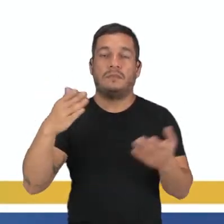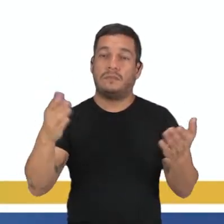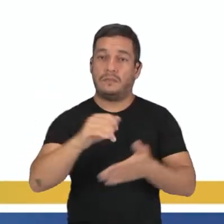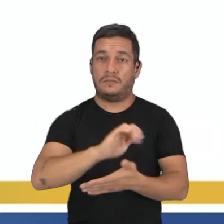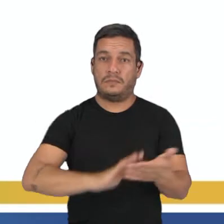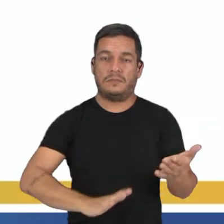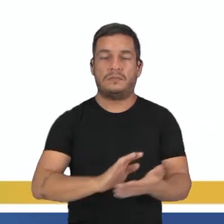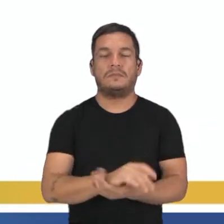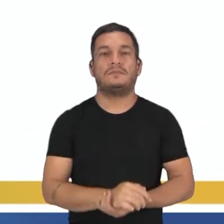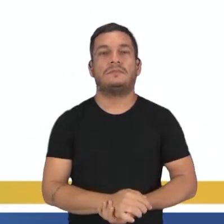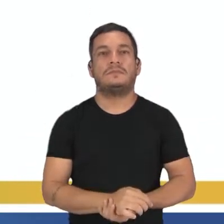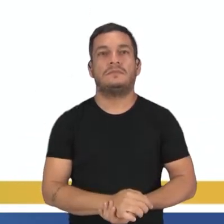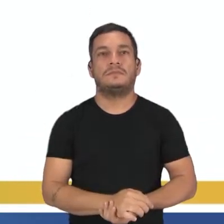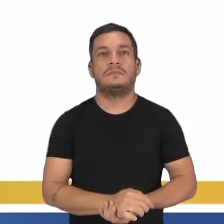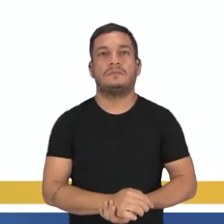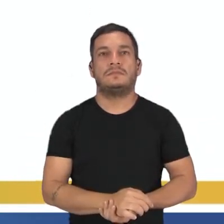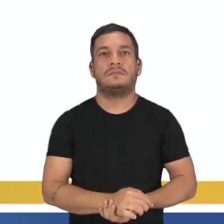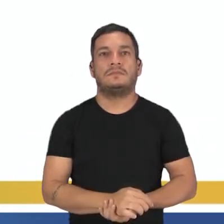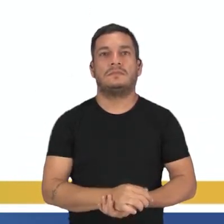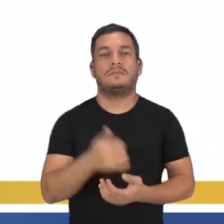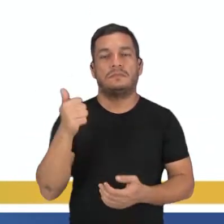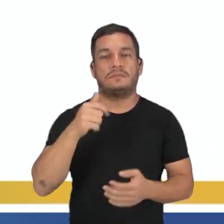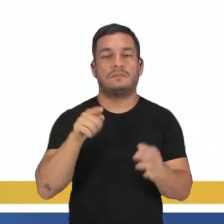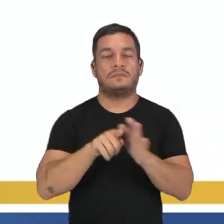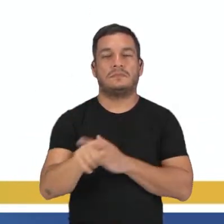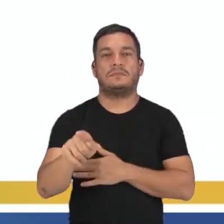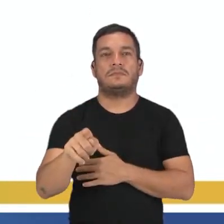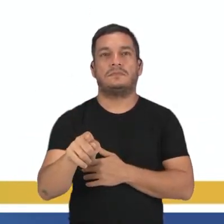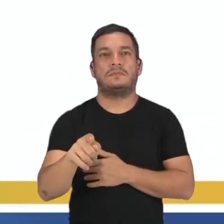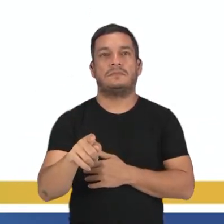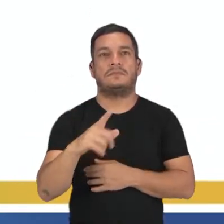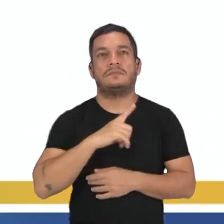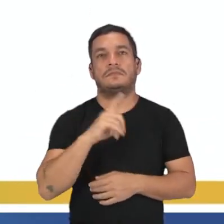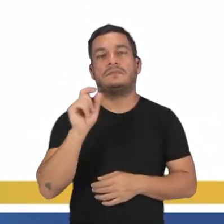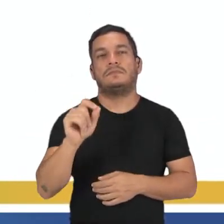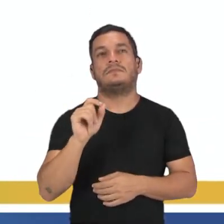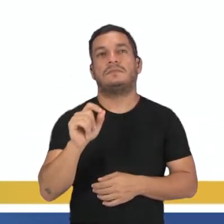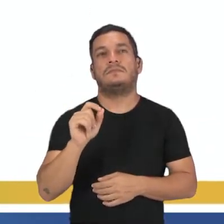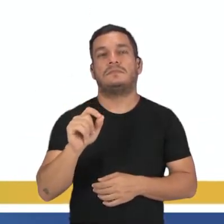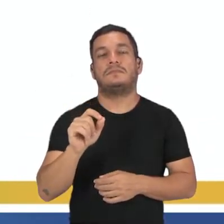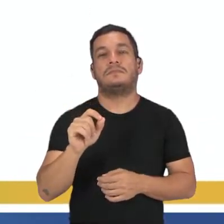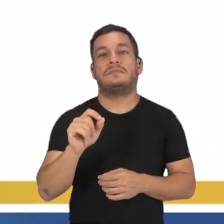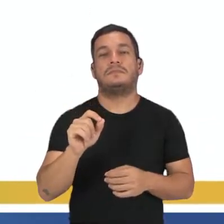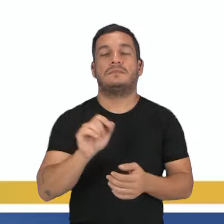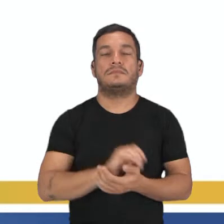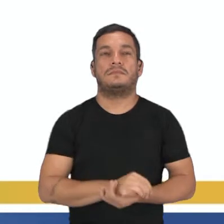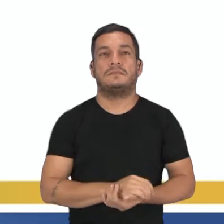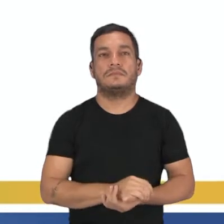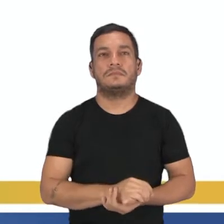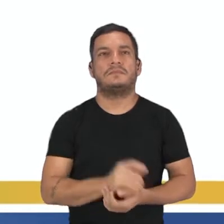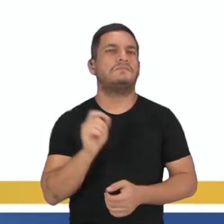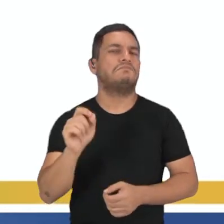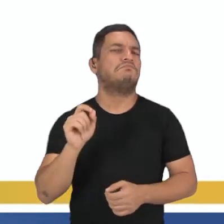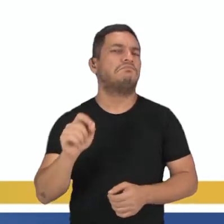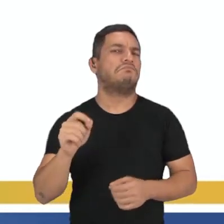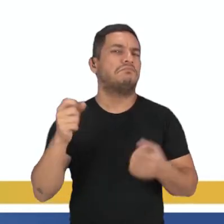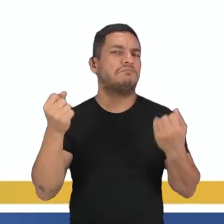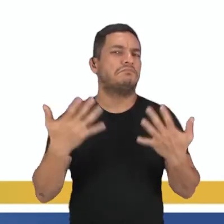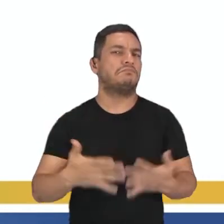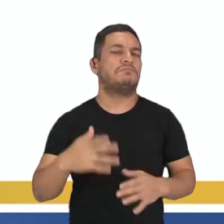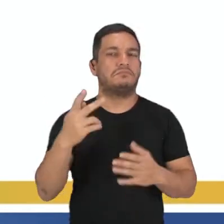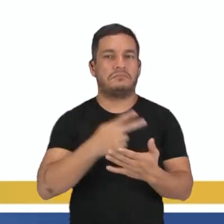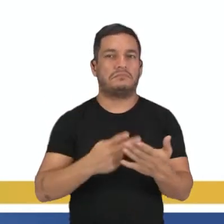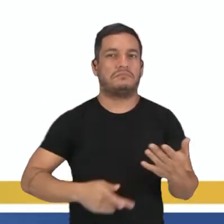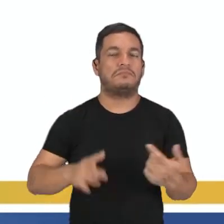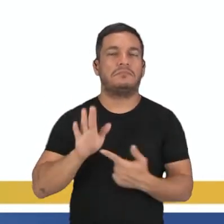atividade na primeira questão nós temos aqui uma pergunta do que trata o